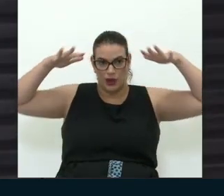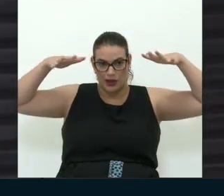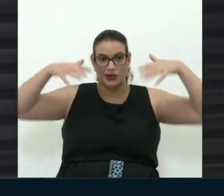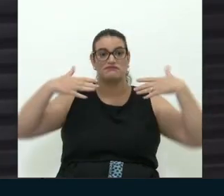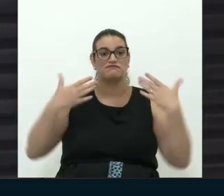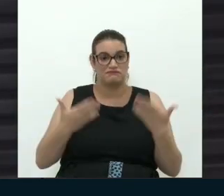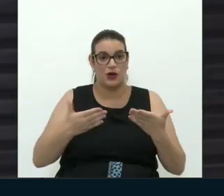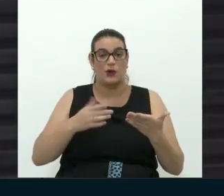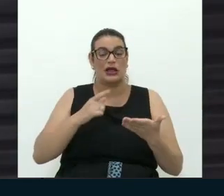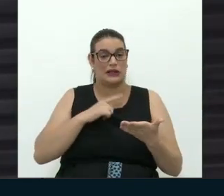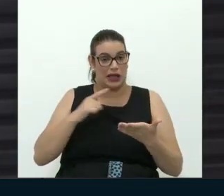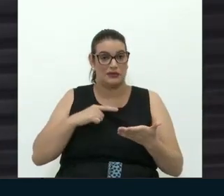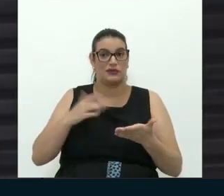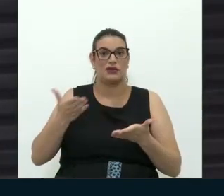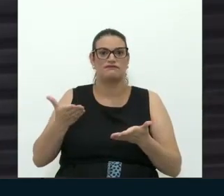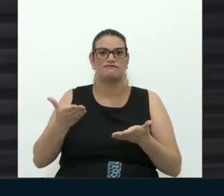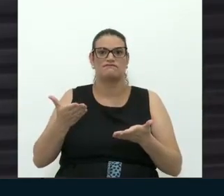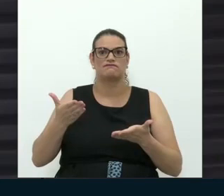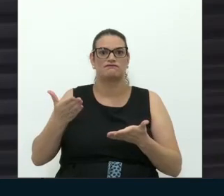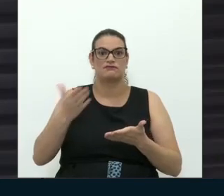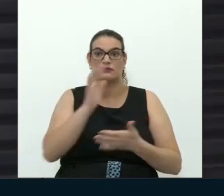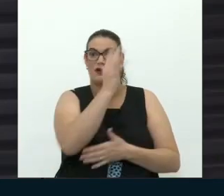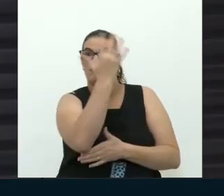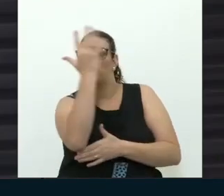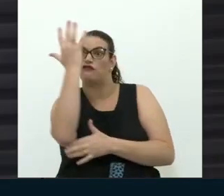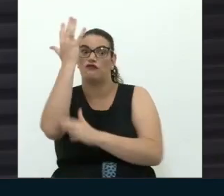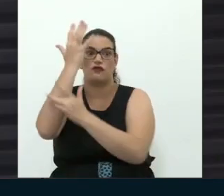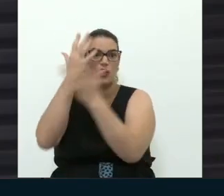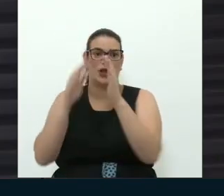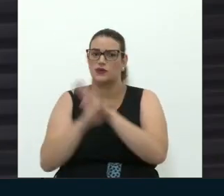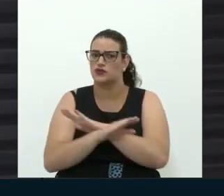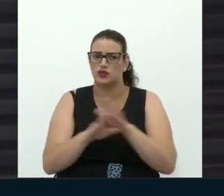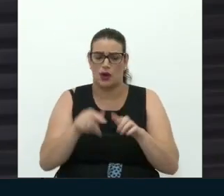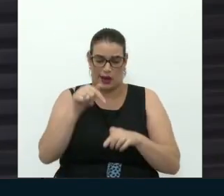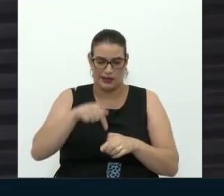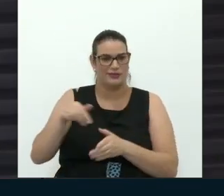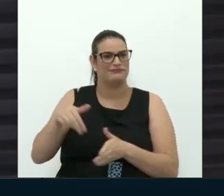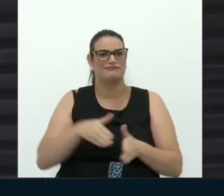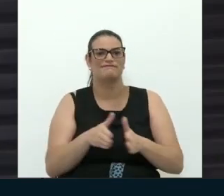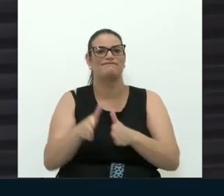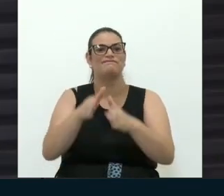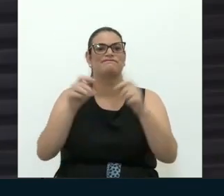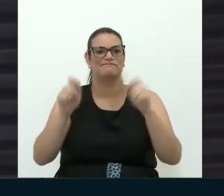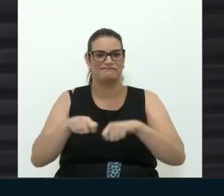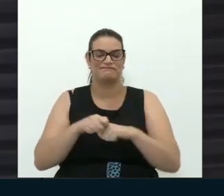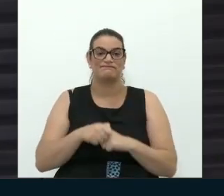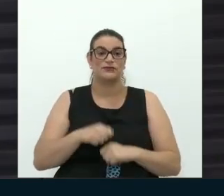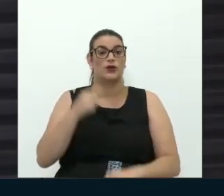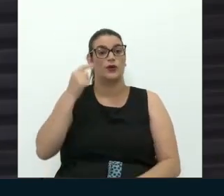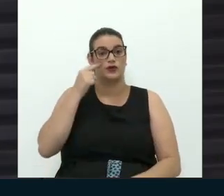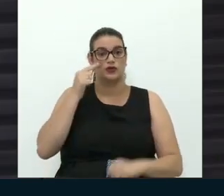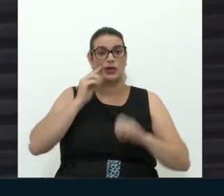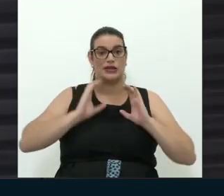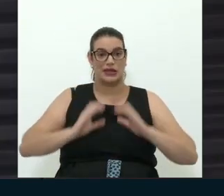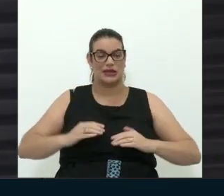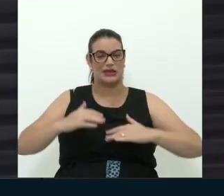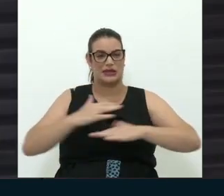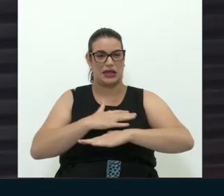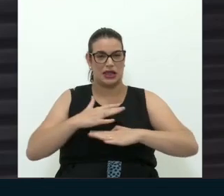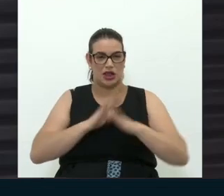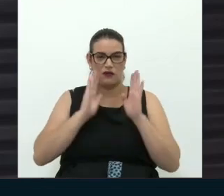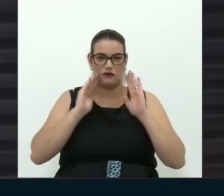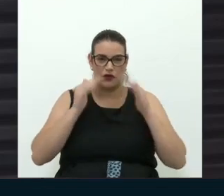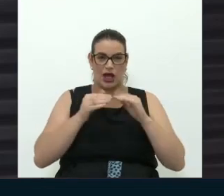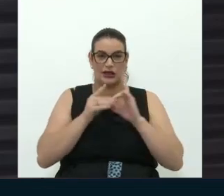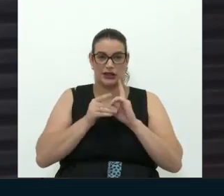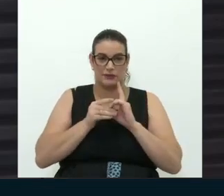tem Estrada então quando a gente pensa nessa cidadania dentro de um contexto dessa democracia moderna que eu tô tratando com